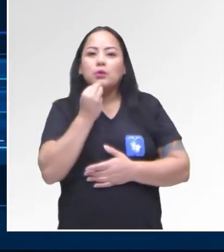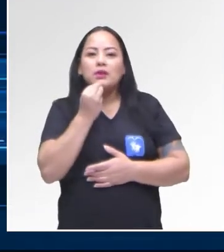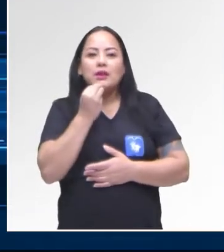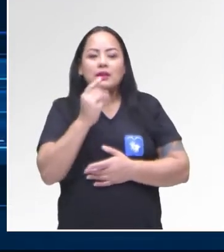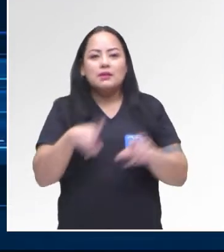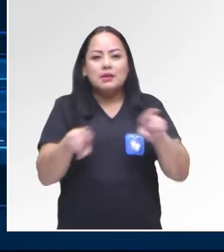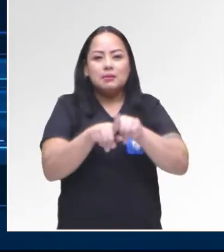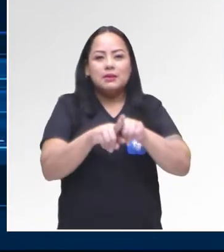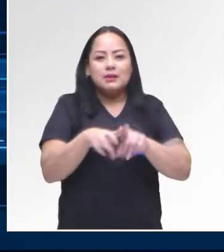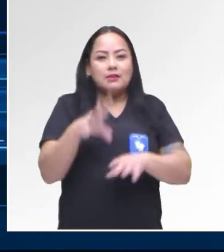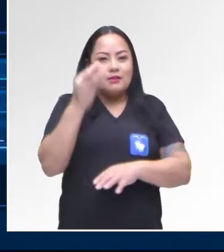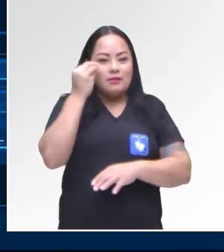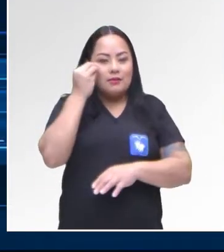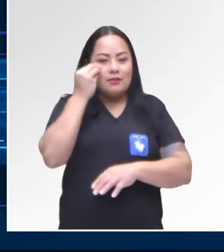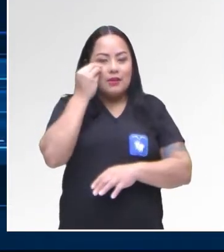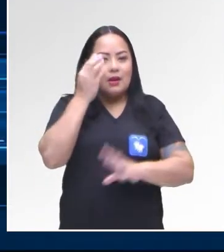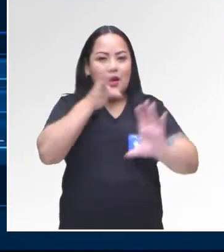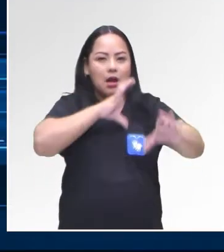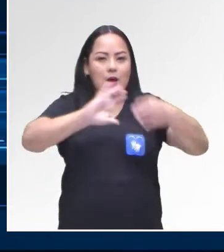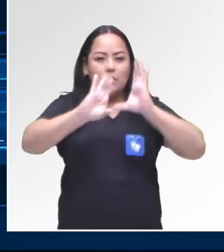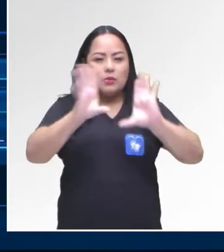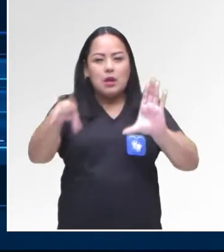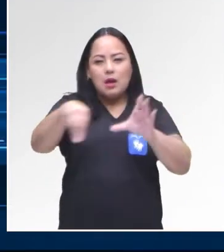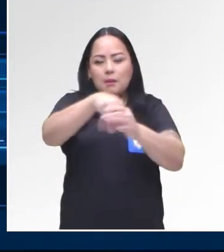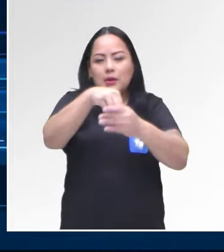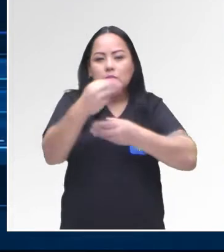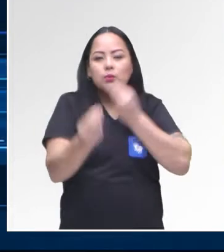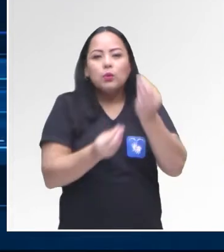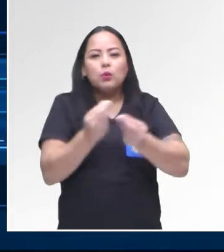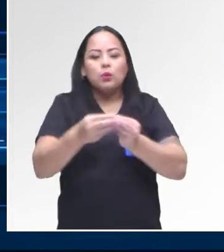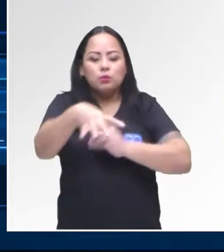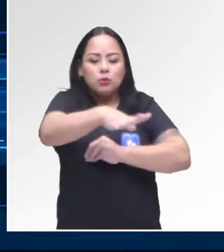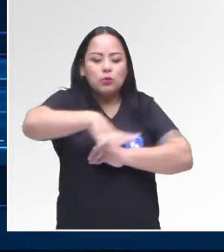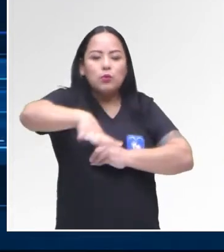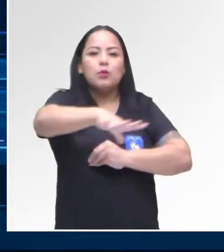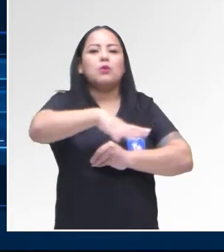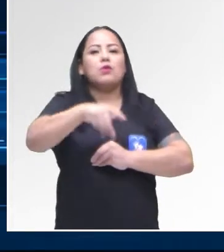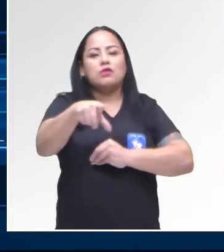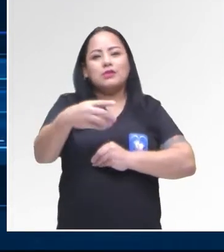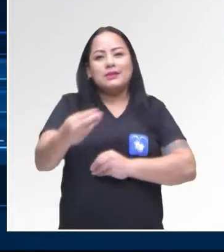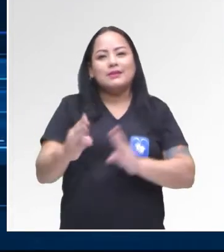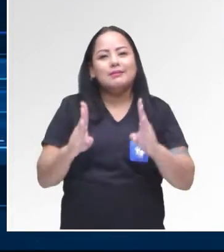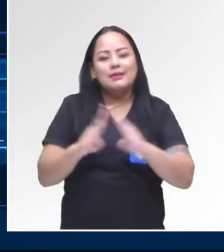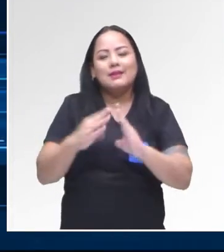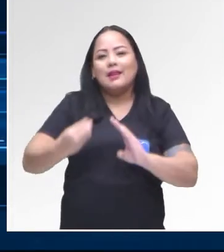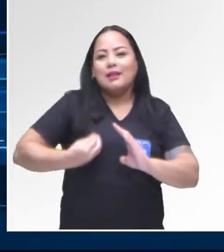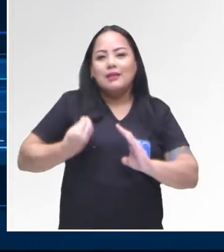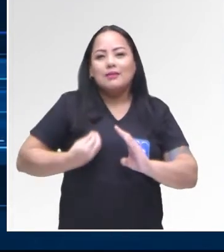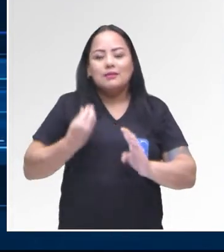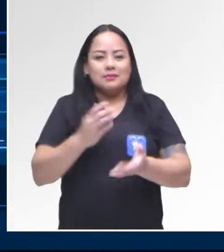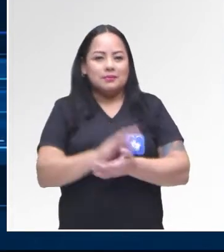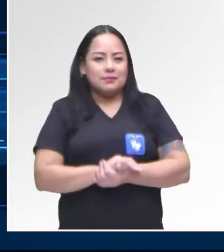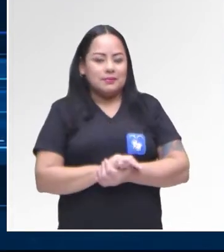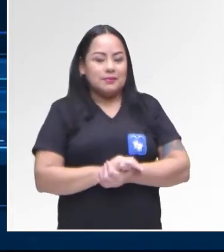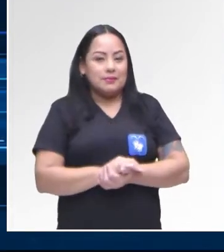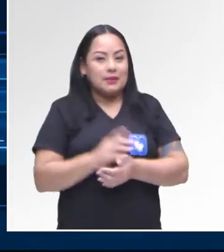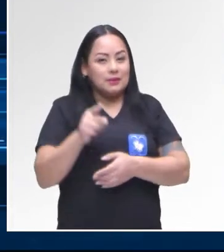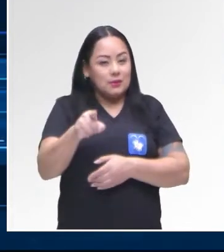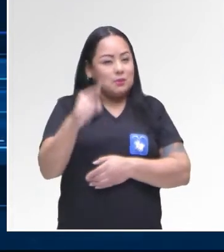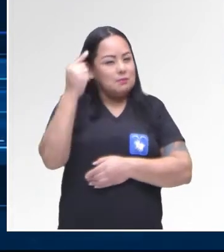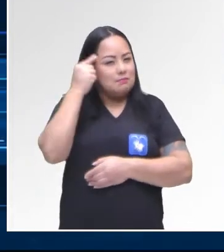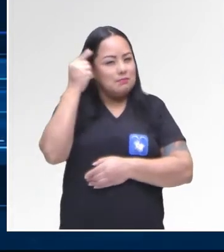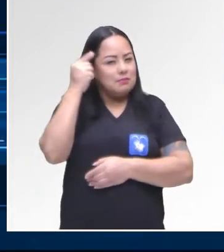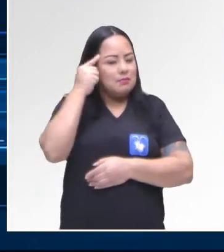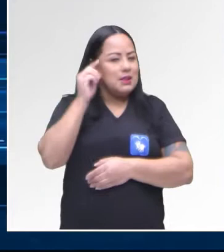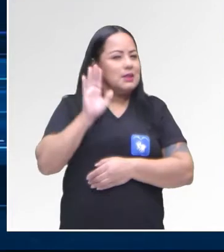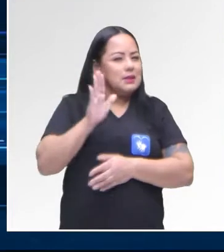verificar cantigas que fazem parte de alguma forma da região onde você mora, tá bom? Então fica aí, pensa um pouquinho